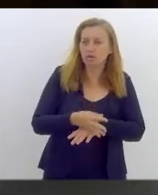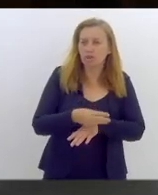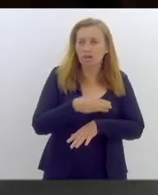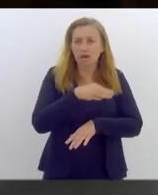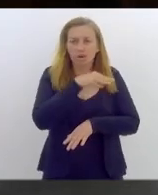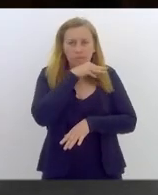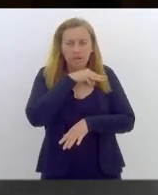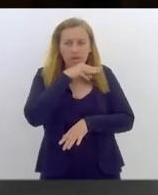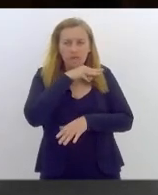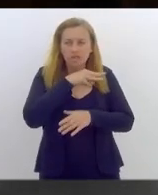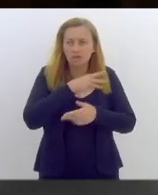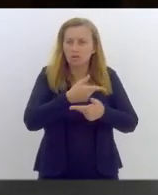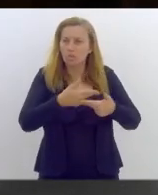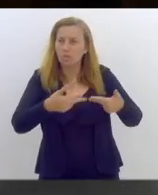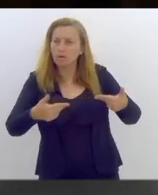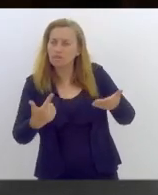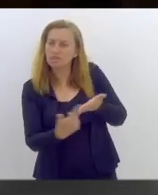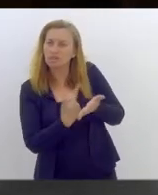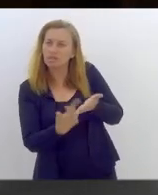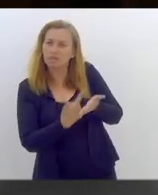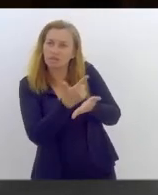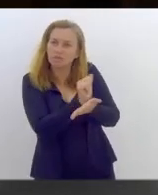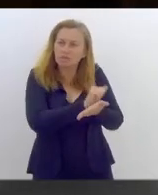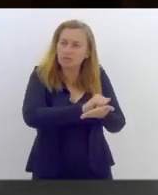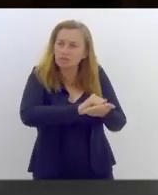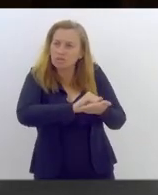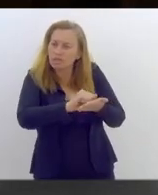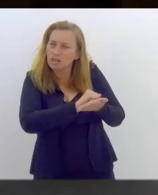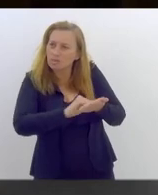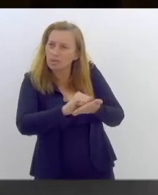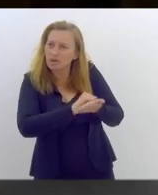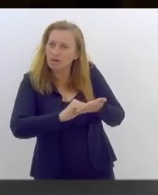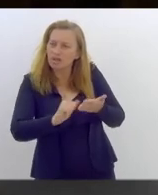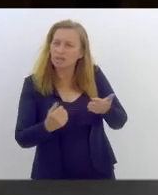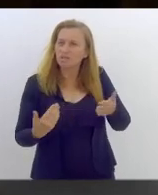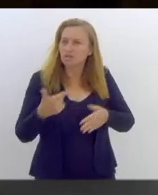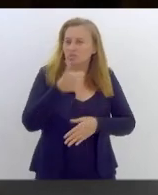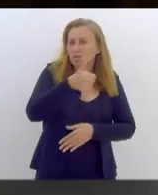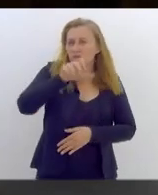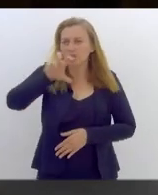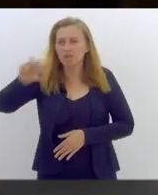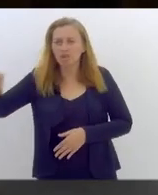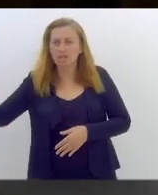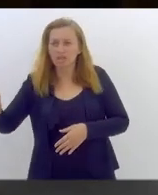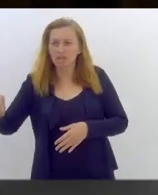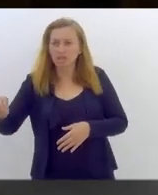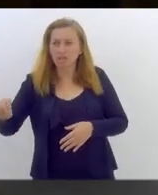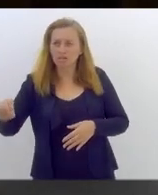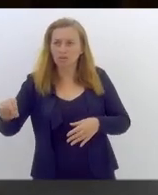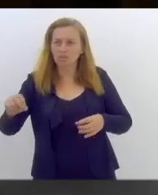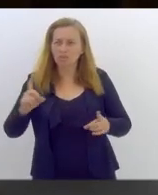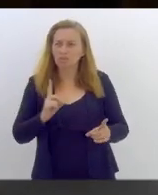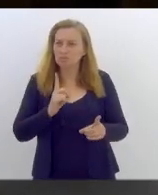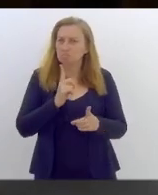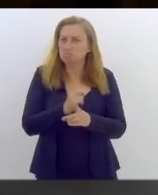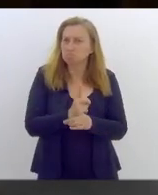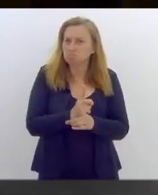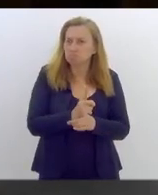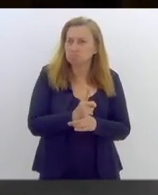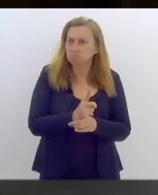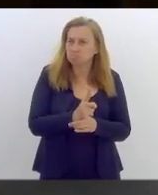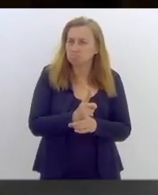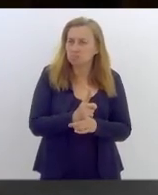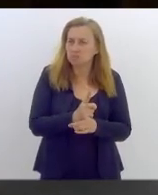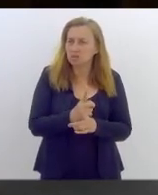livro apagou. Desde 1500 tem mais invasão do que descobrimento.